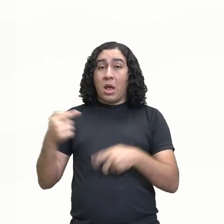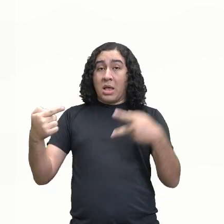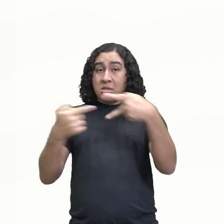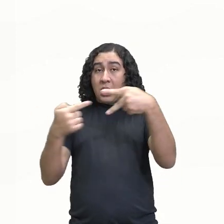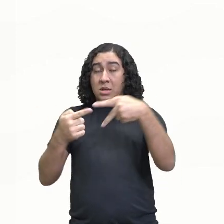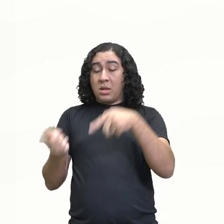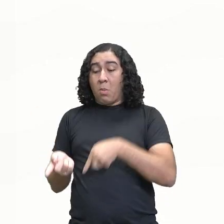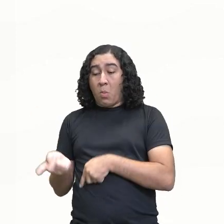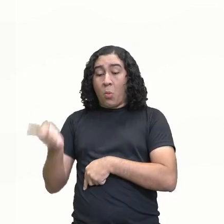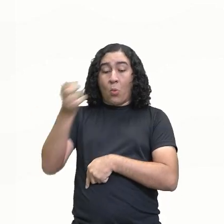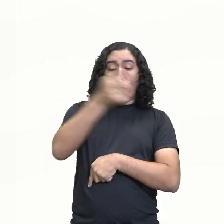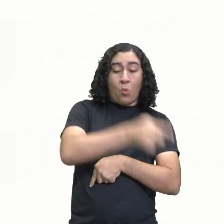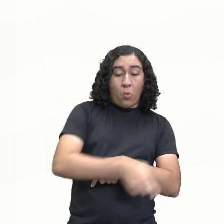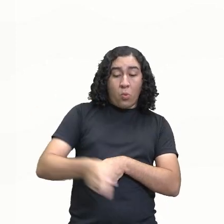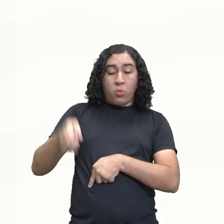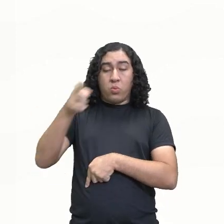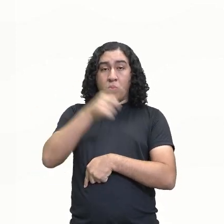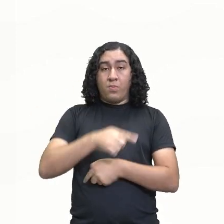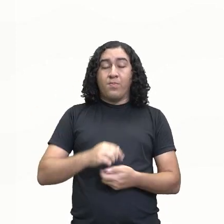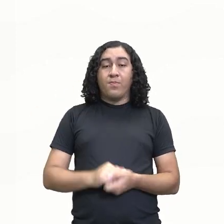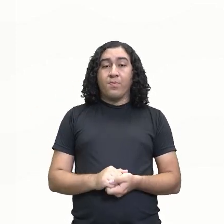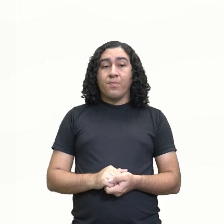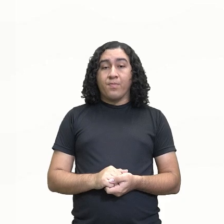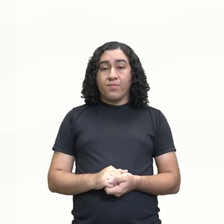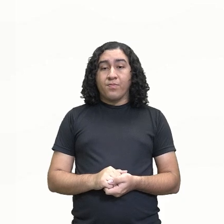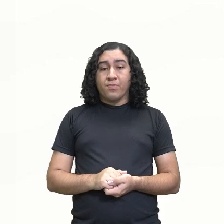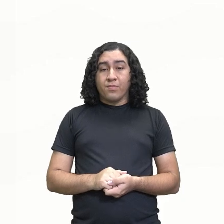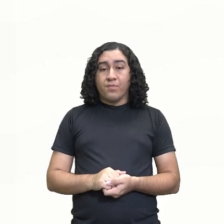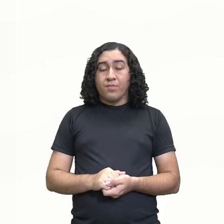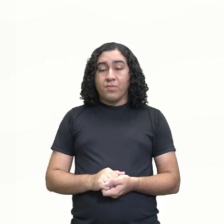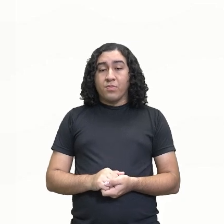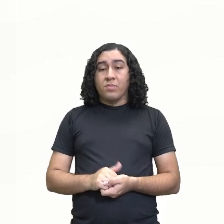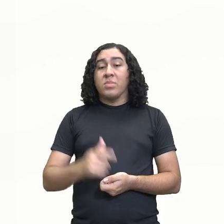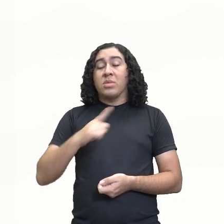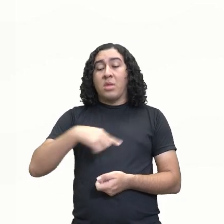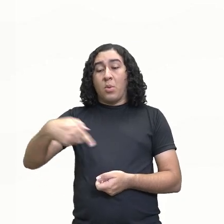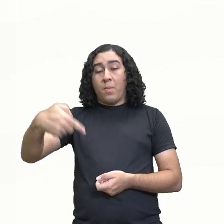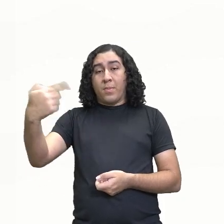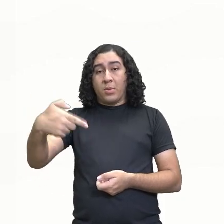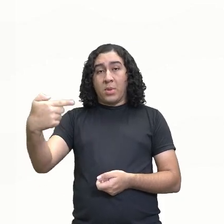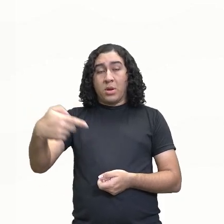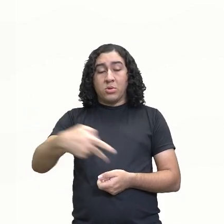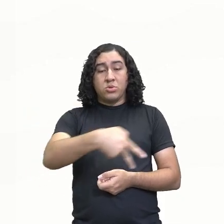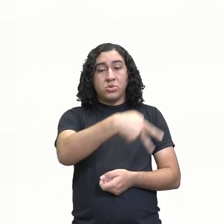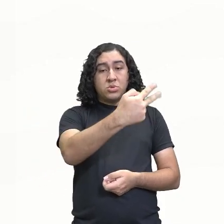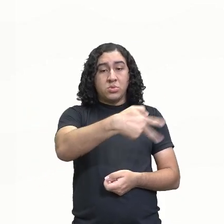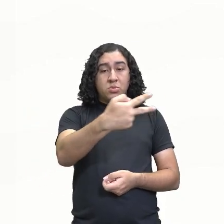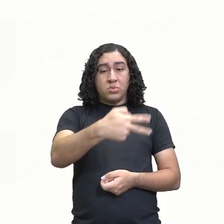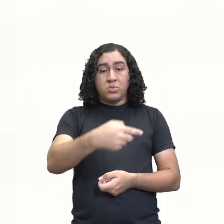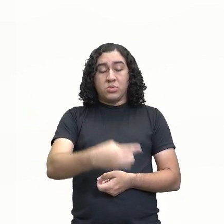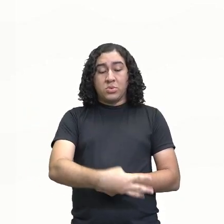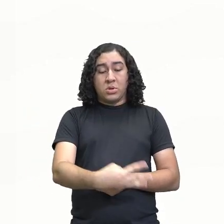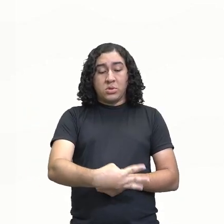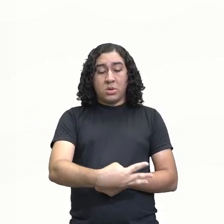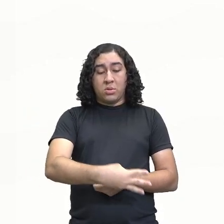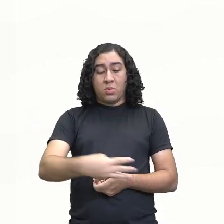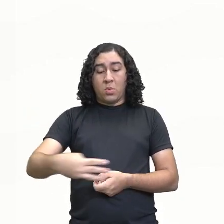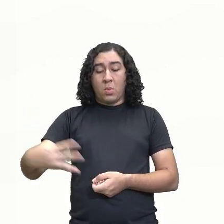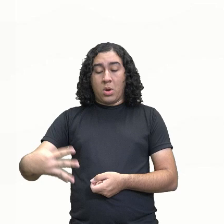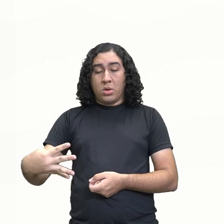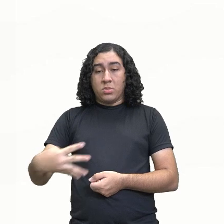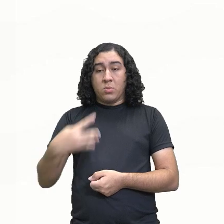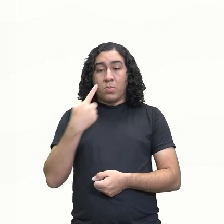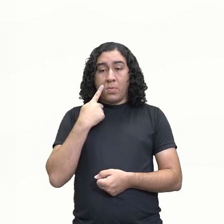aqui eu vou ter o primeiro quadrante, o segundo quadrante, o